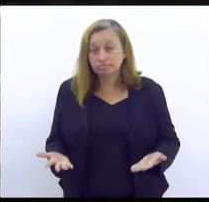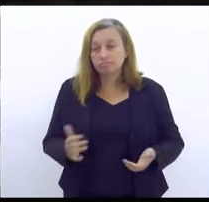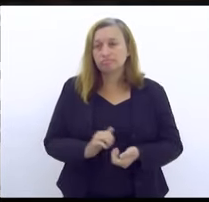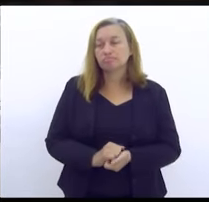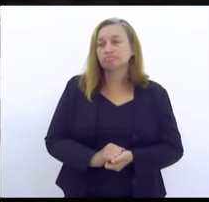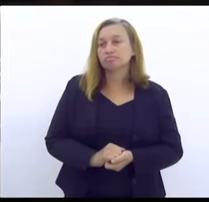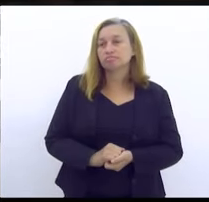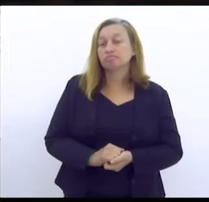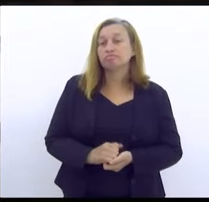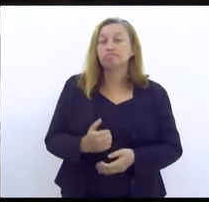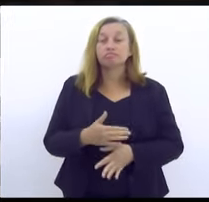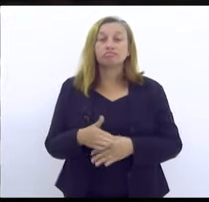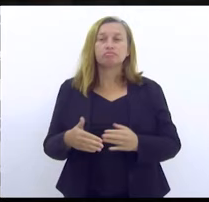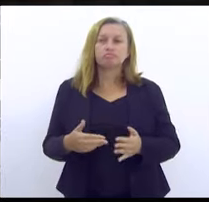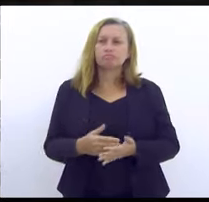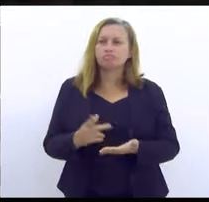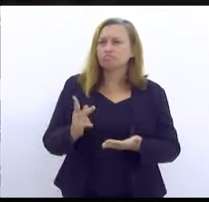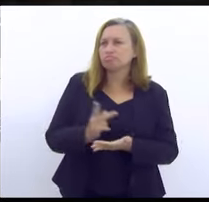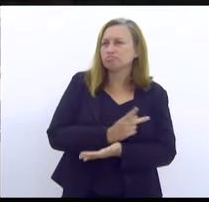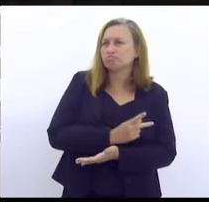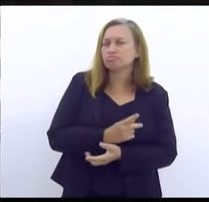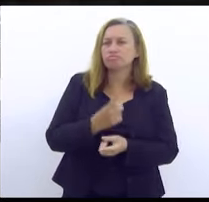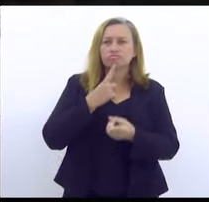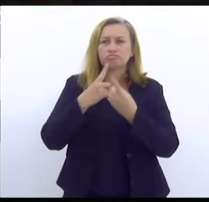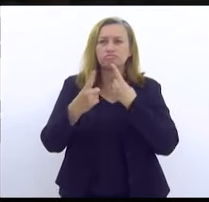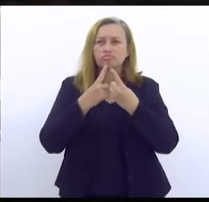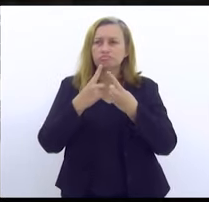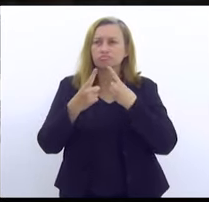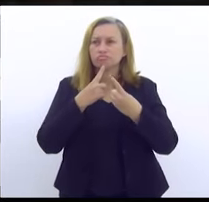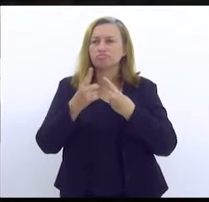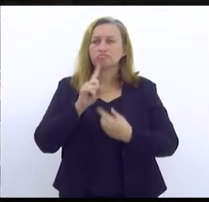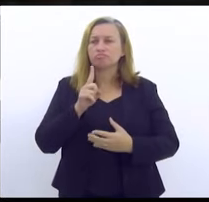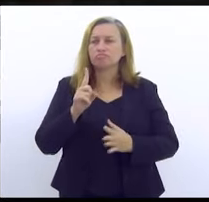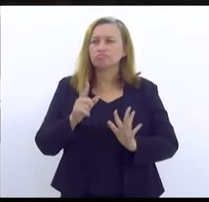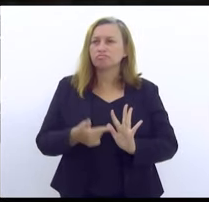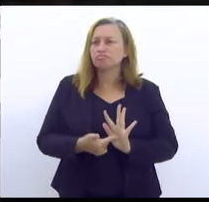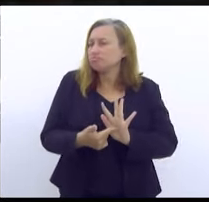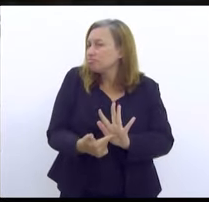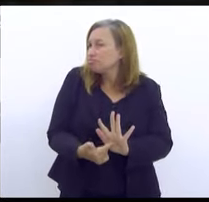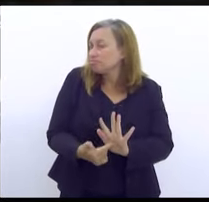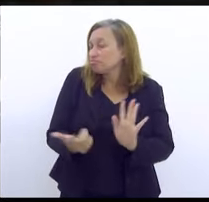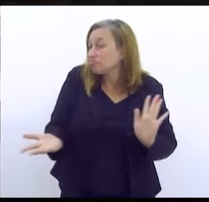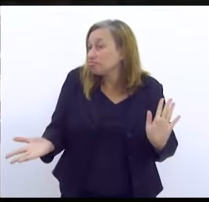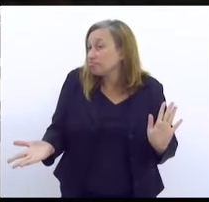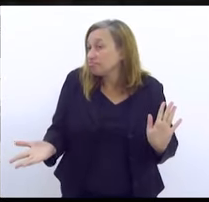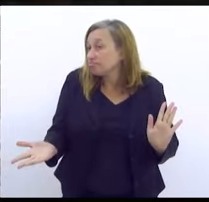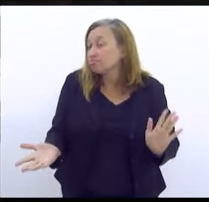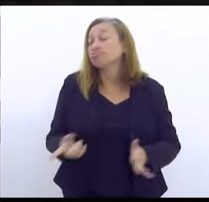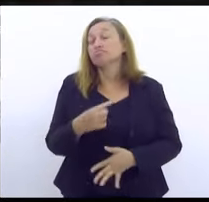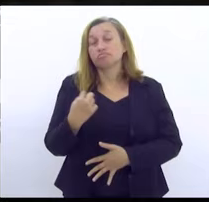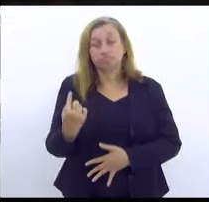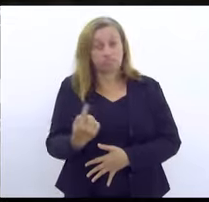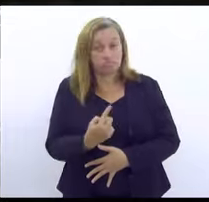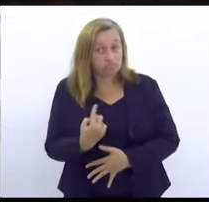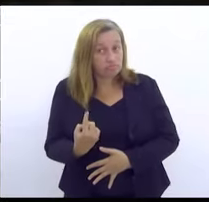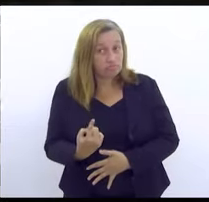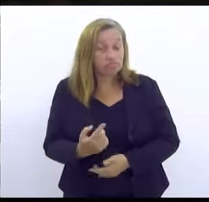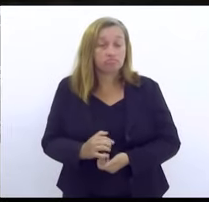uma situação onde o debate não é colocado na sua concretude. Nós estamos